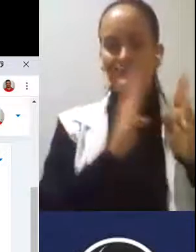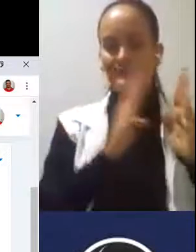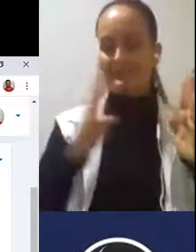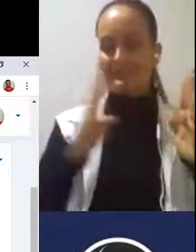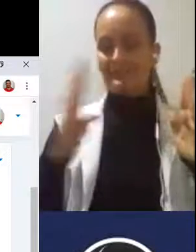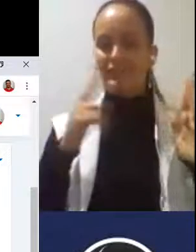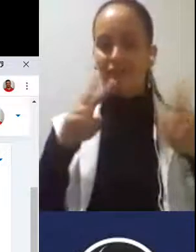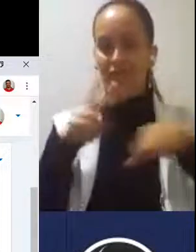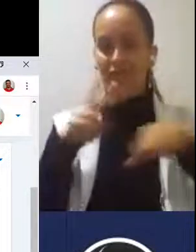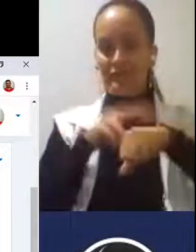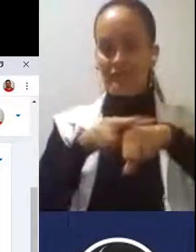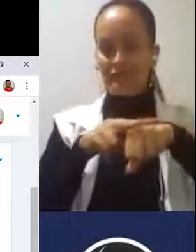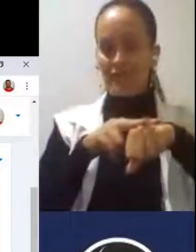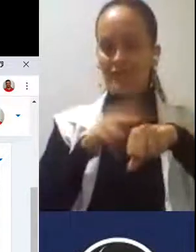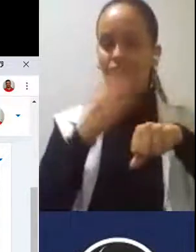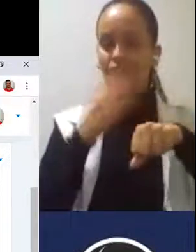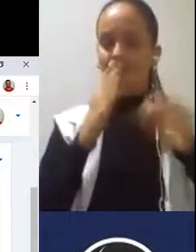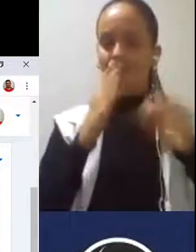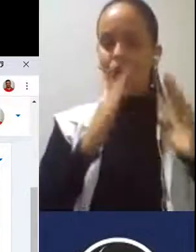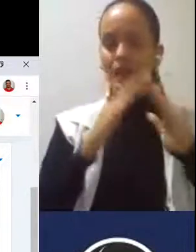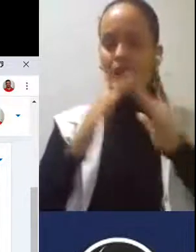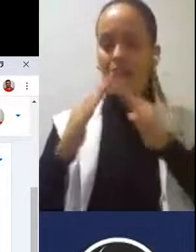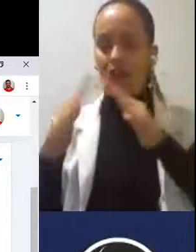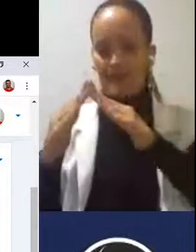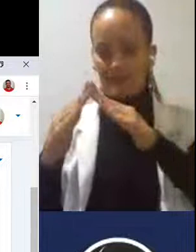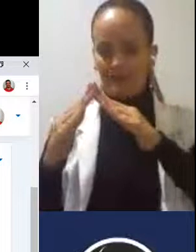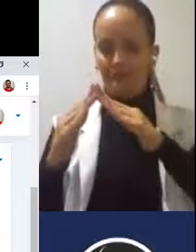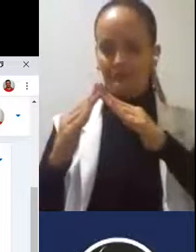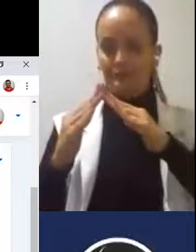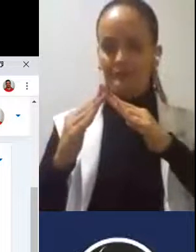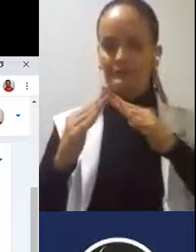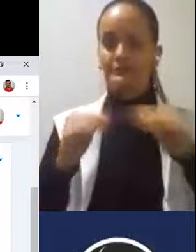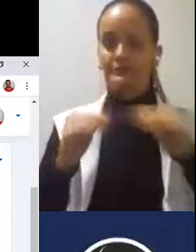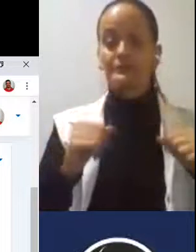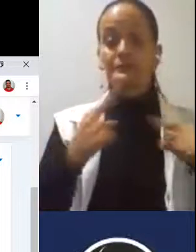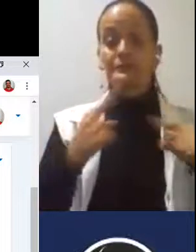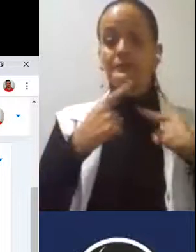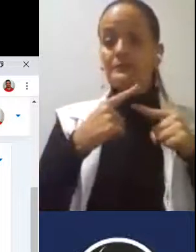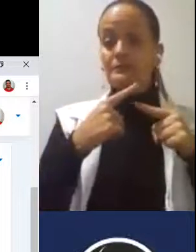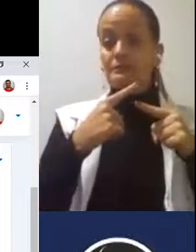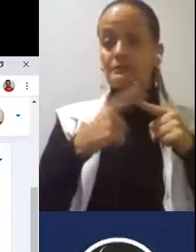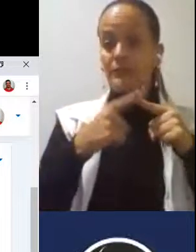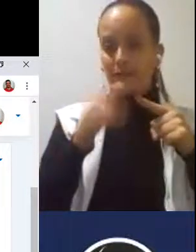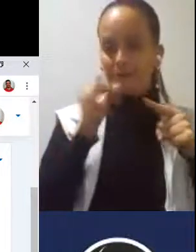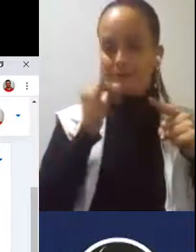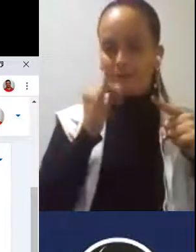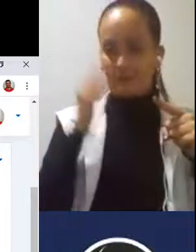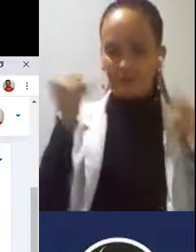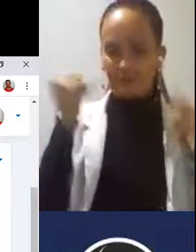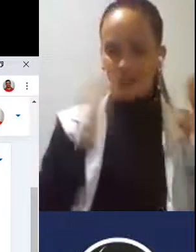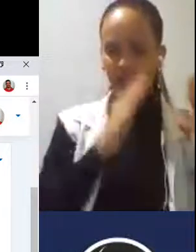as residências, elas não são ligadas de forma em série. Por quê? Se por acaso interromper